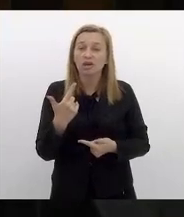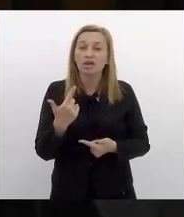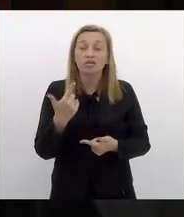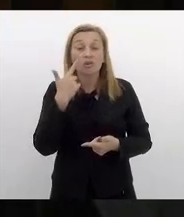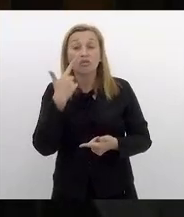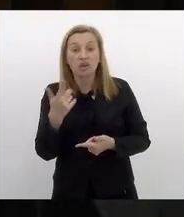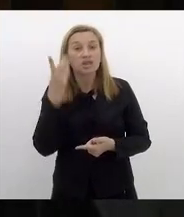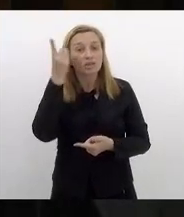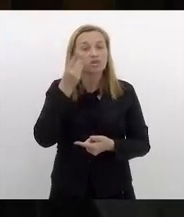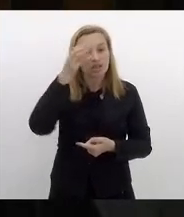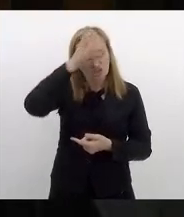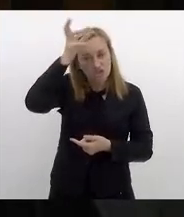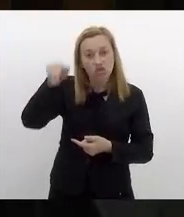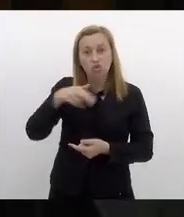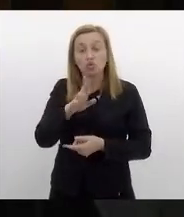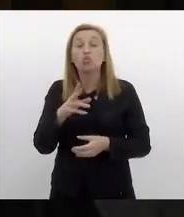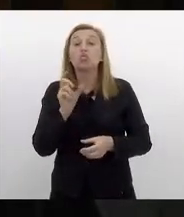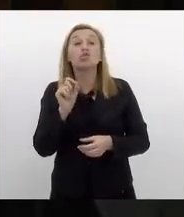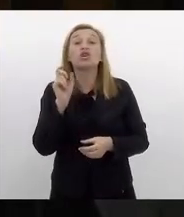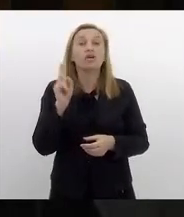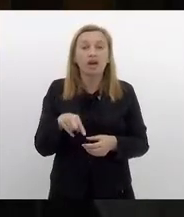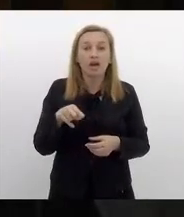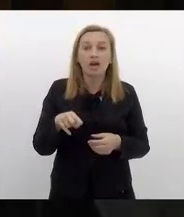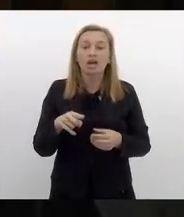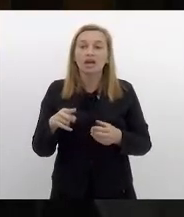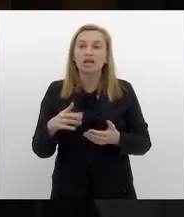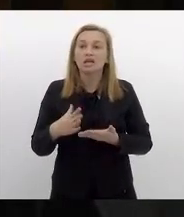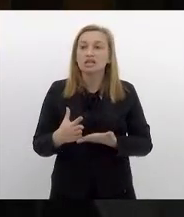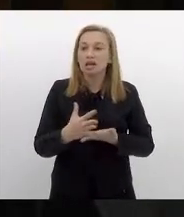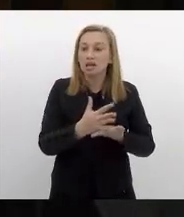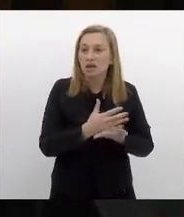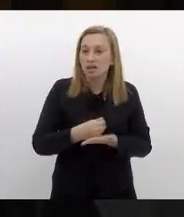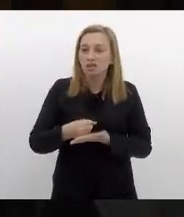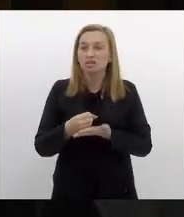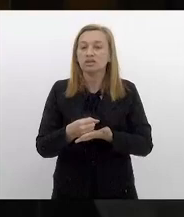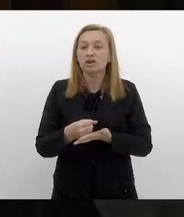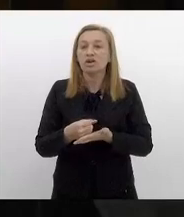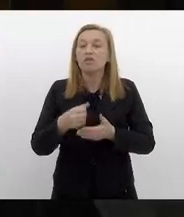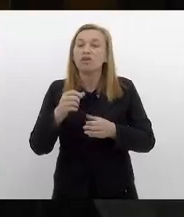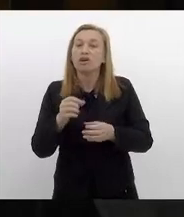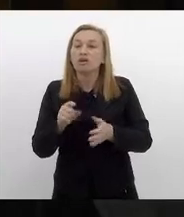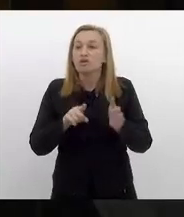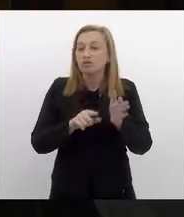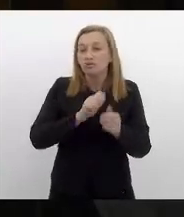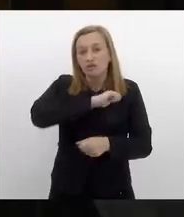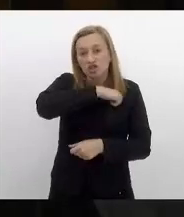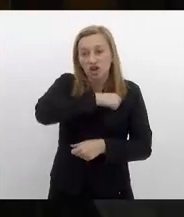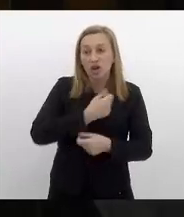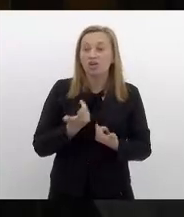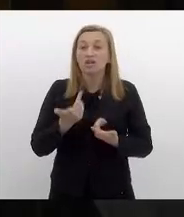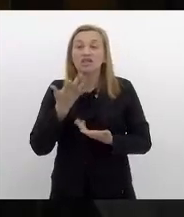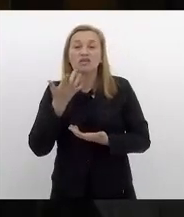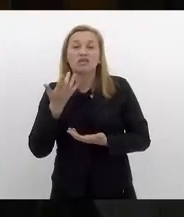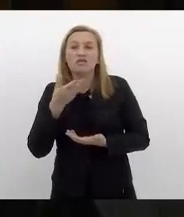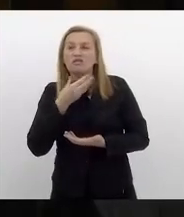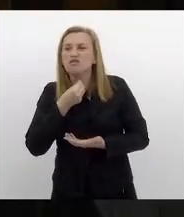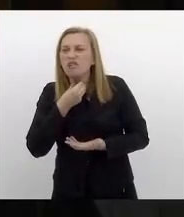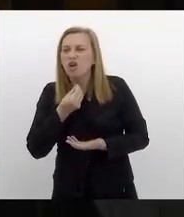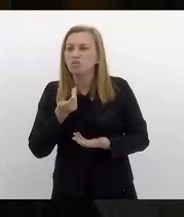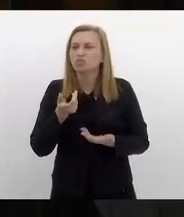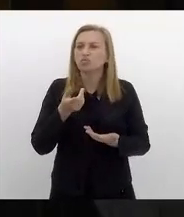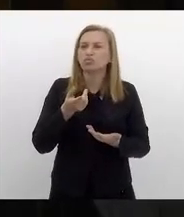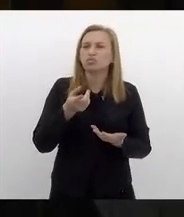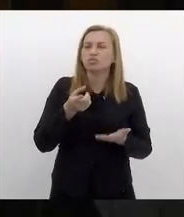vamos ver, deputada Tiaju, o que que é essa recuperação fiscal, esta lenda, esta farsa, esta